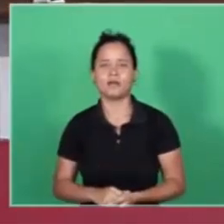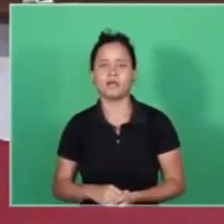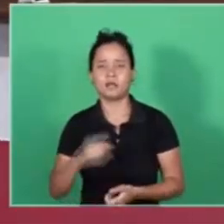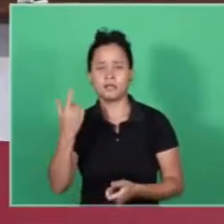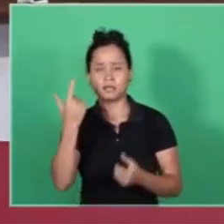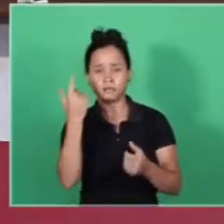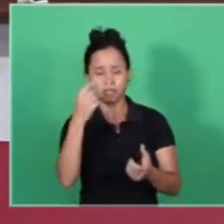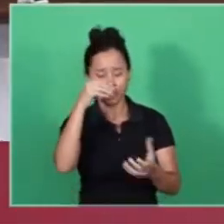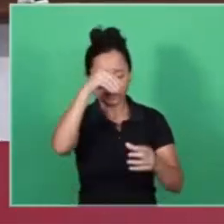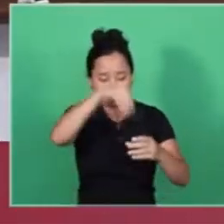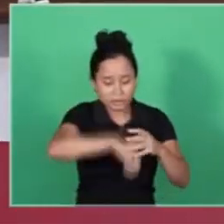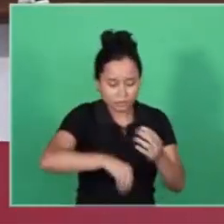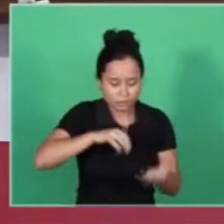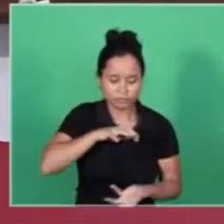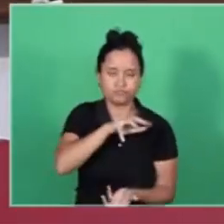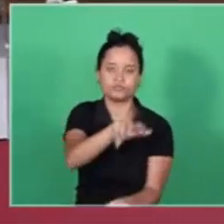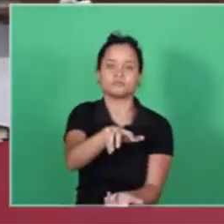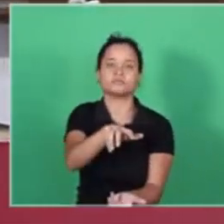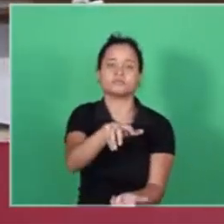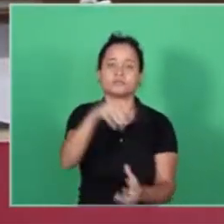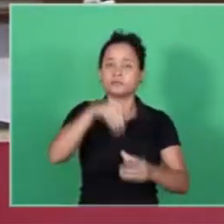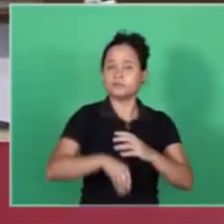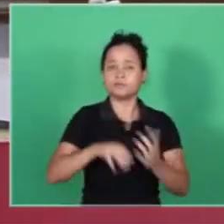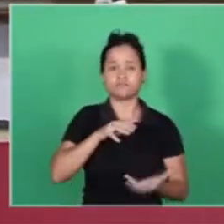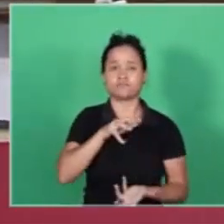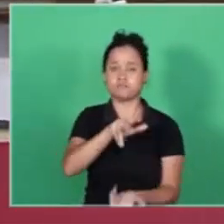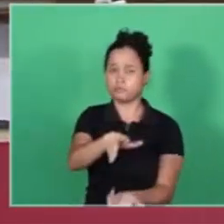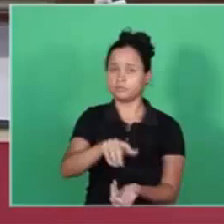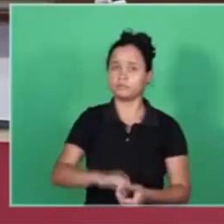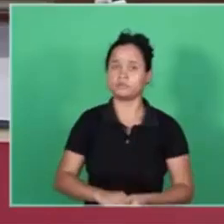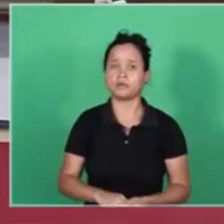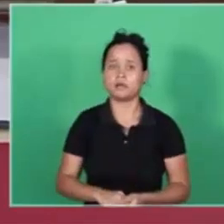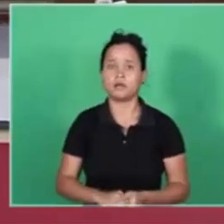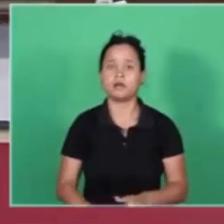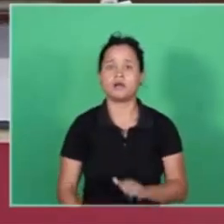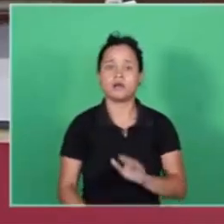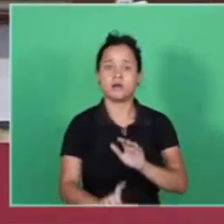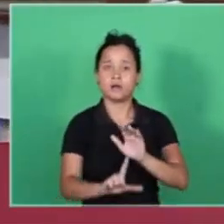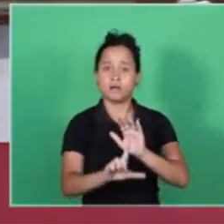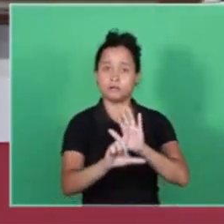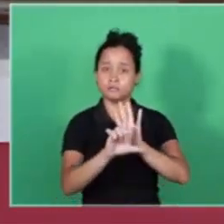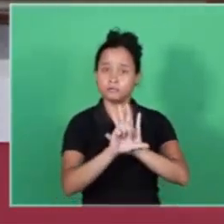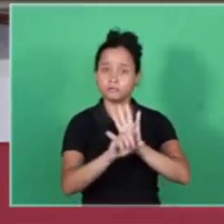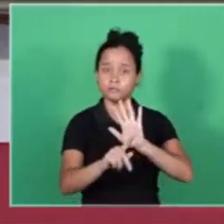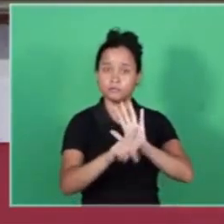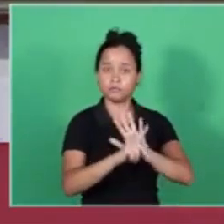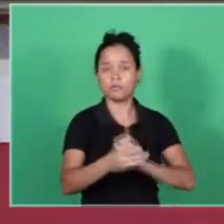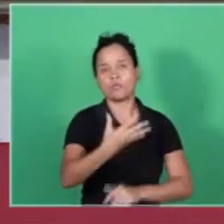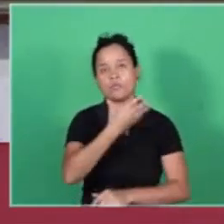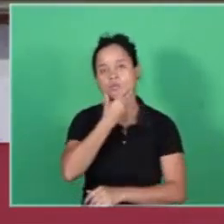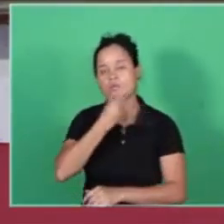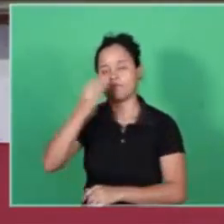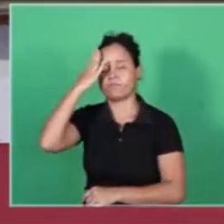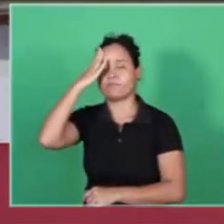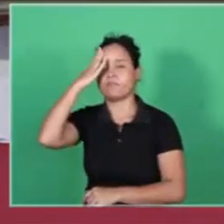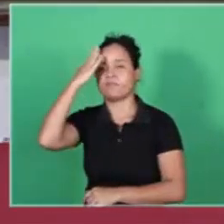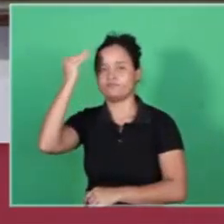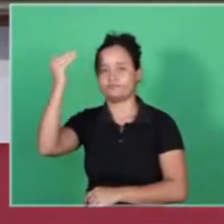Ela continua aqui dentro desse universo. É a lei de Lavoisier que fala